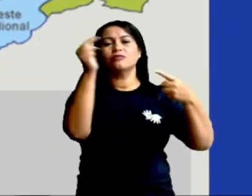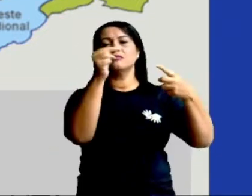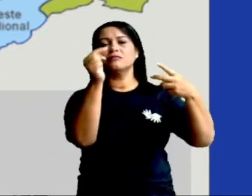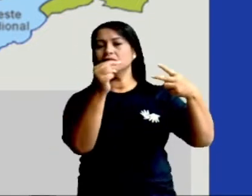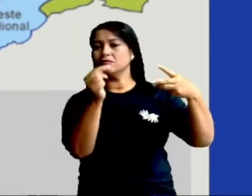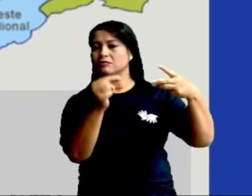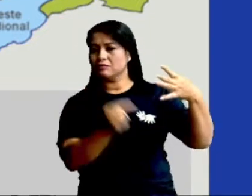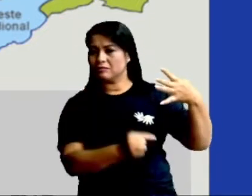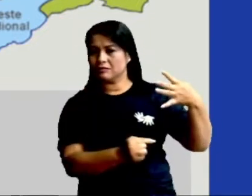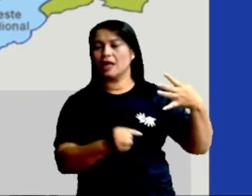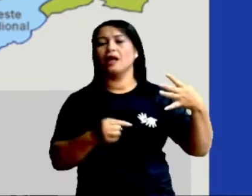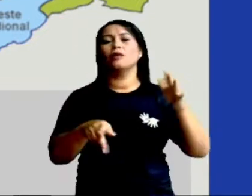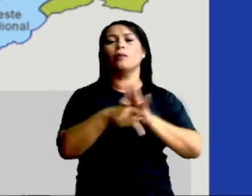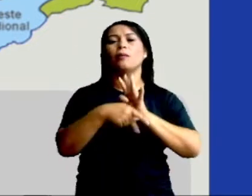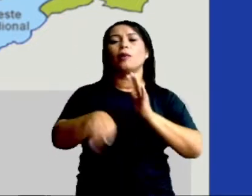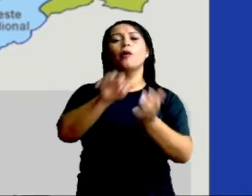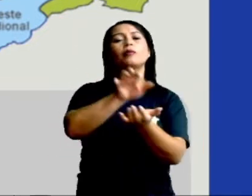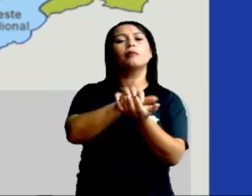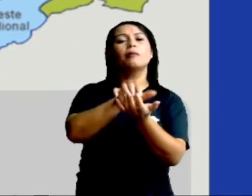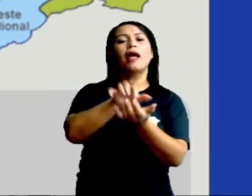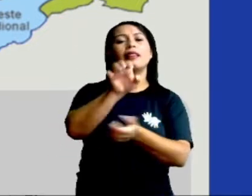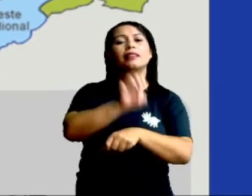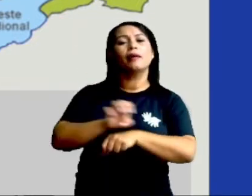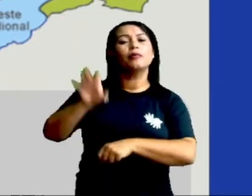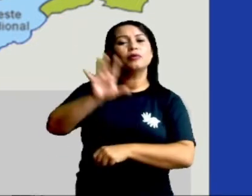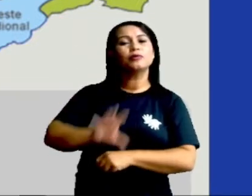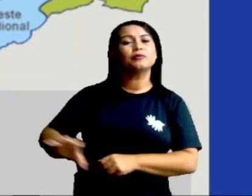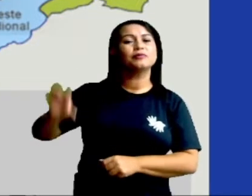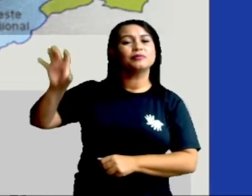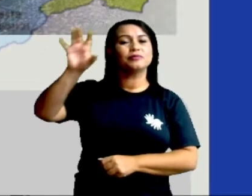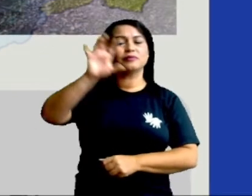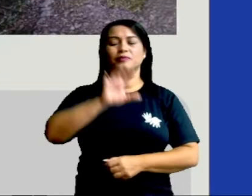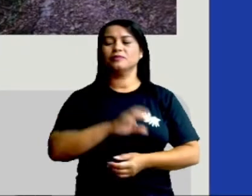quatro sub-regiões do Estado de Pernambuco